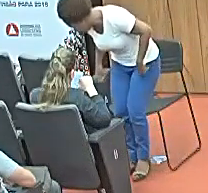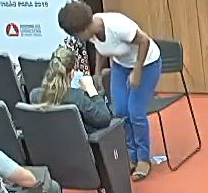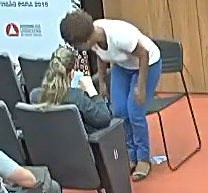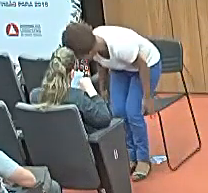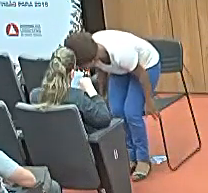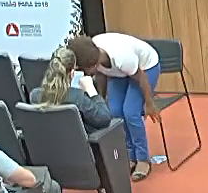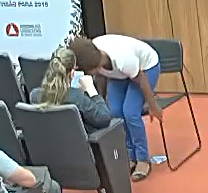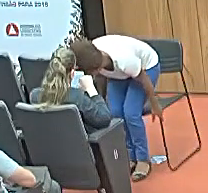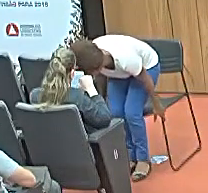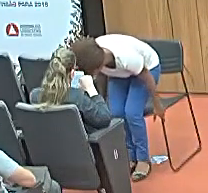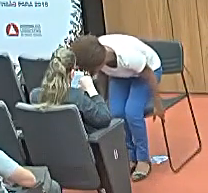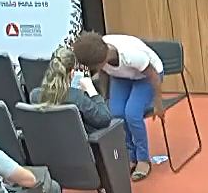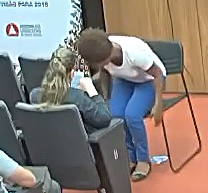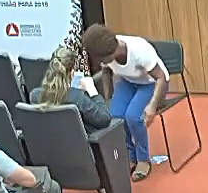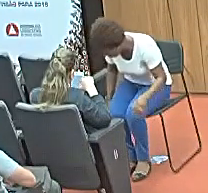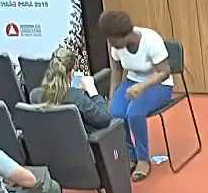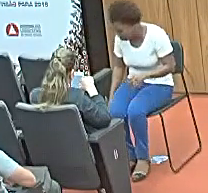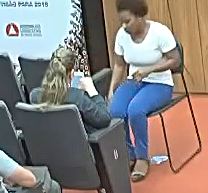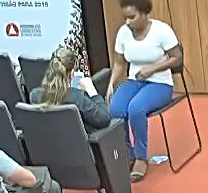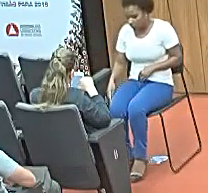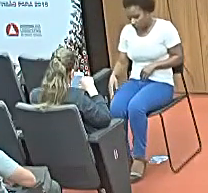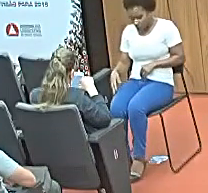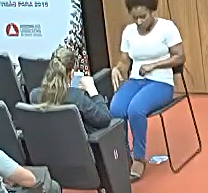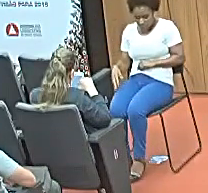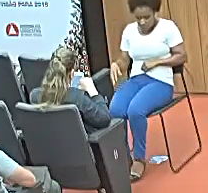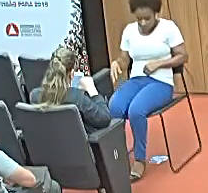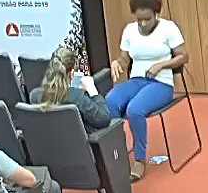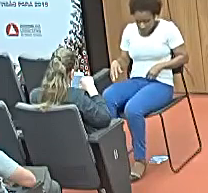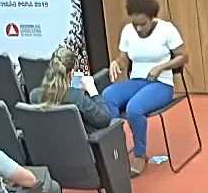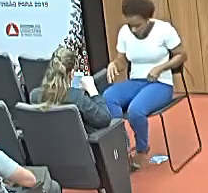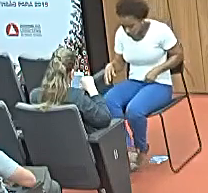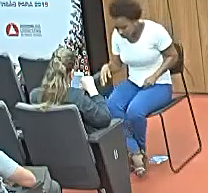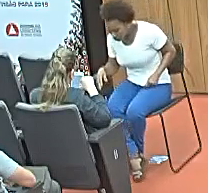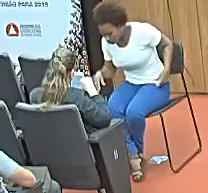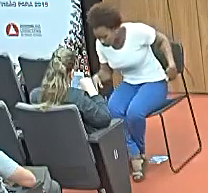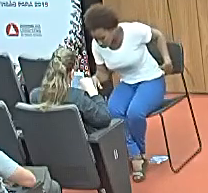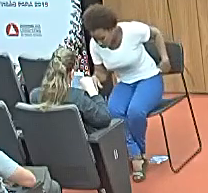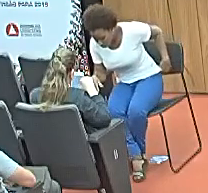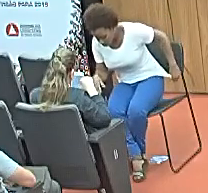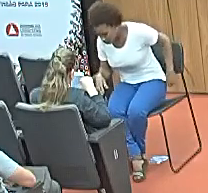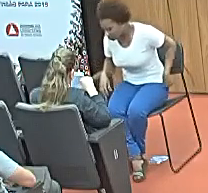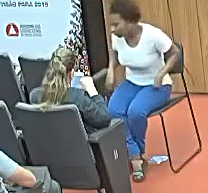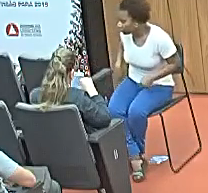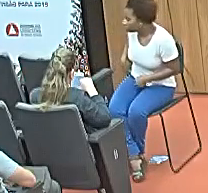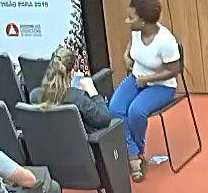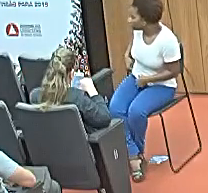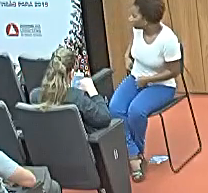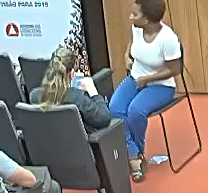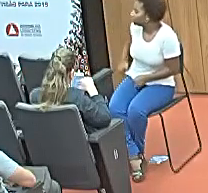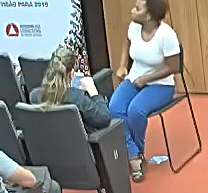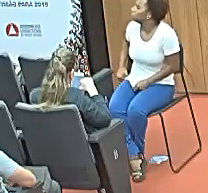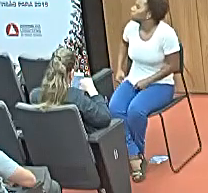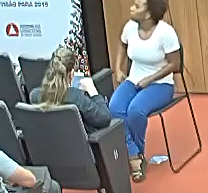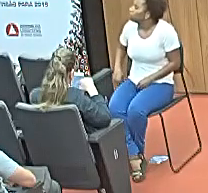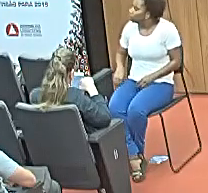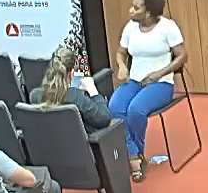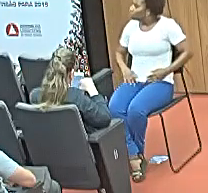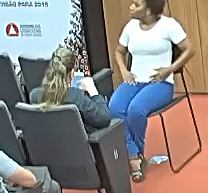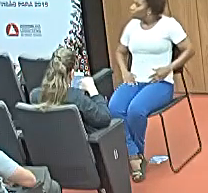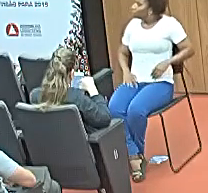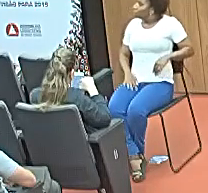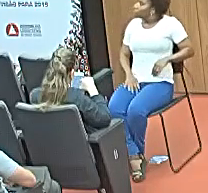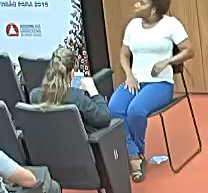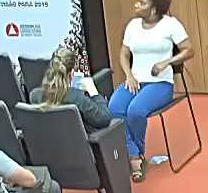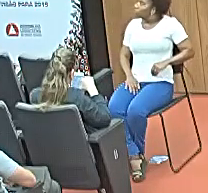um ponto importantíssimo é de atenção justamente por ser um crime é uma violência muito